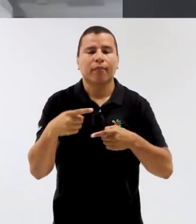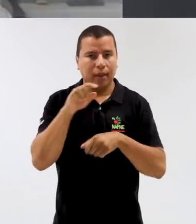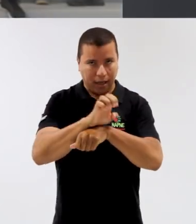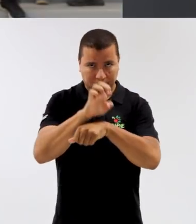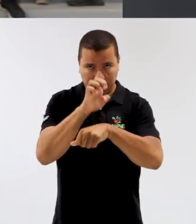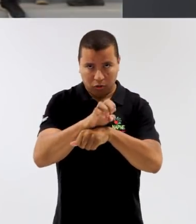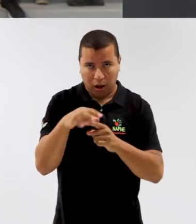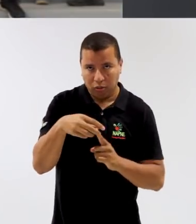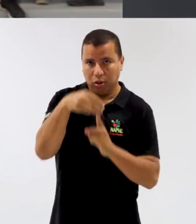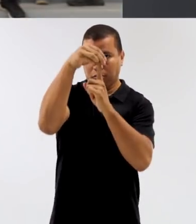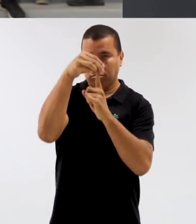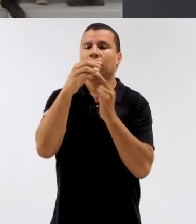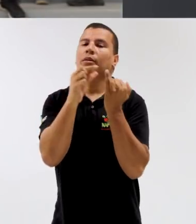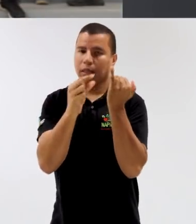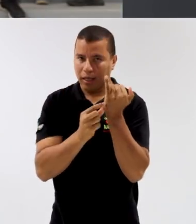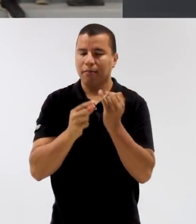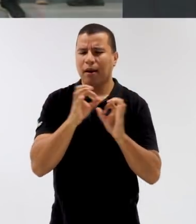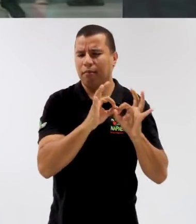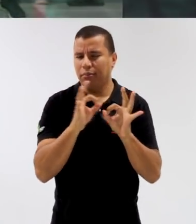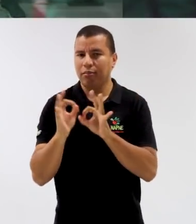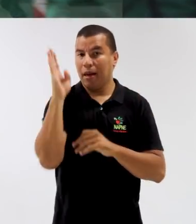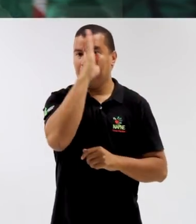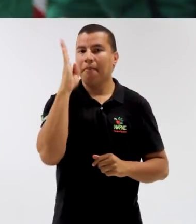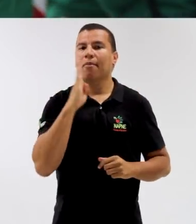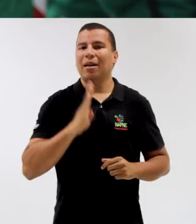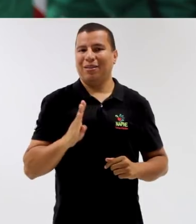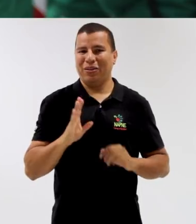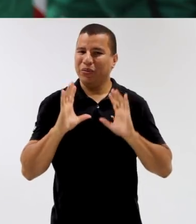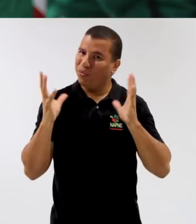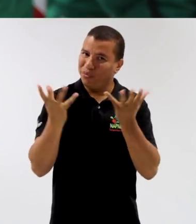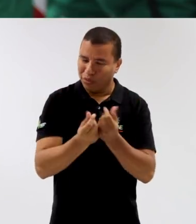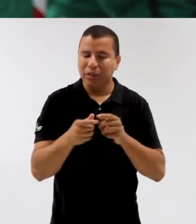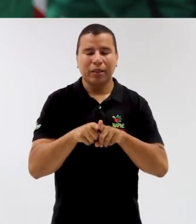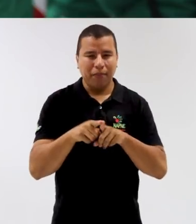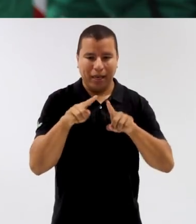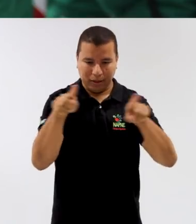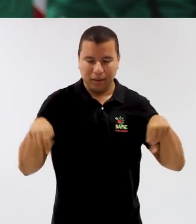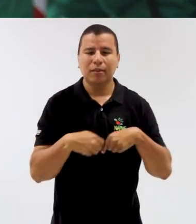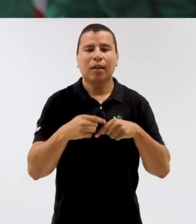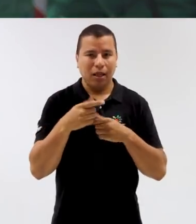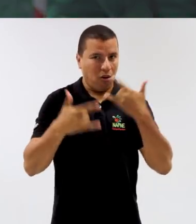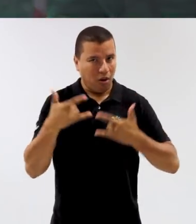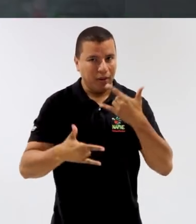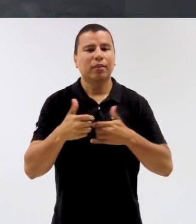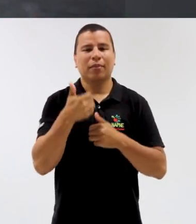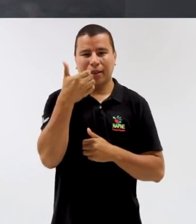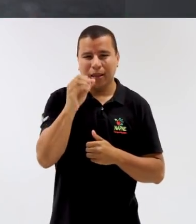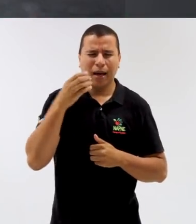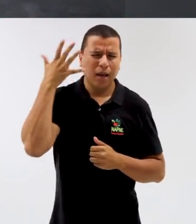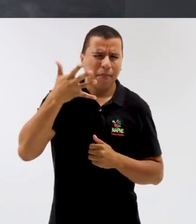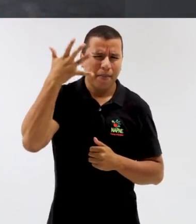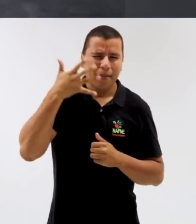do ifpr para olimpíada brasileira de robótica para o salão de robótica e para a sétima edição do seminário de extensão